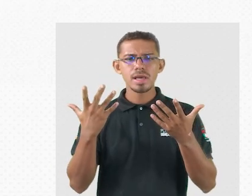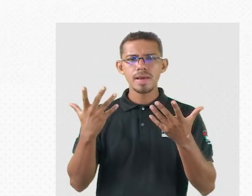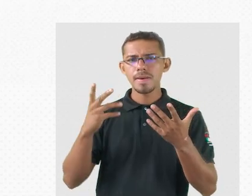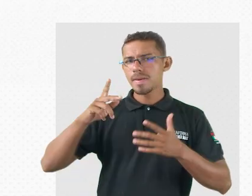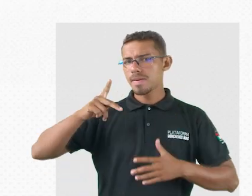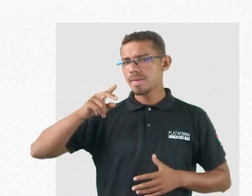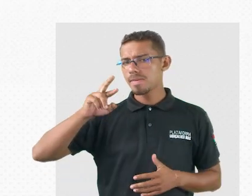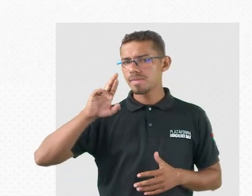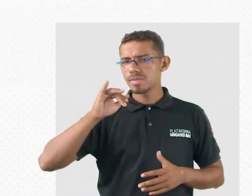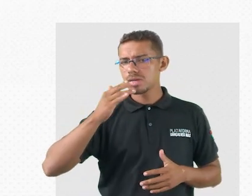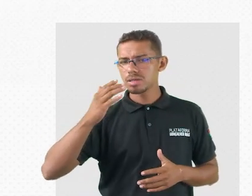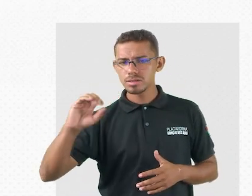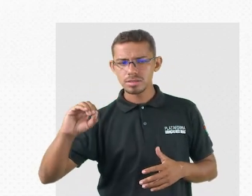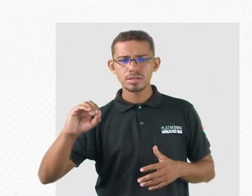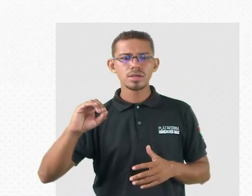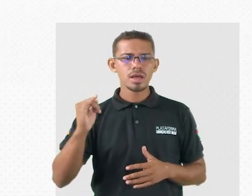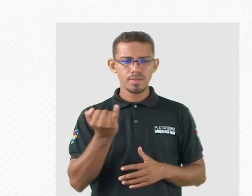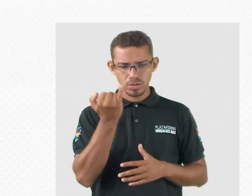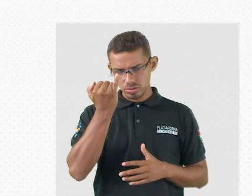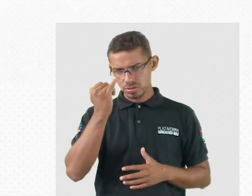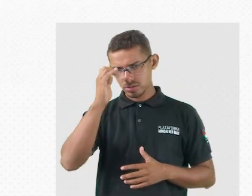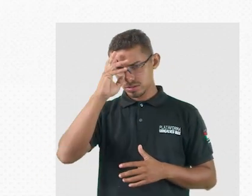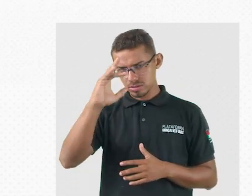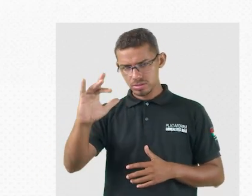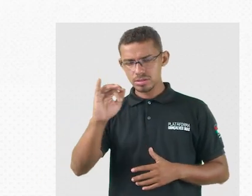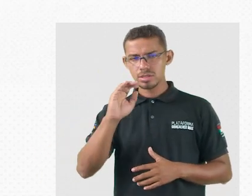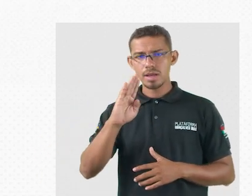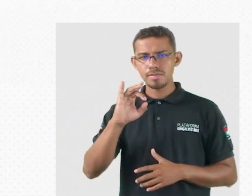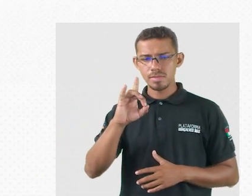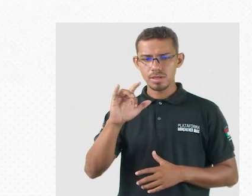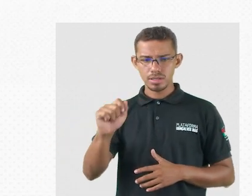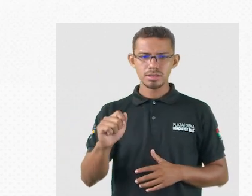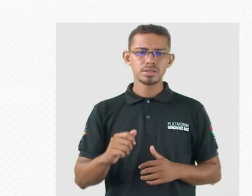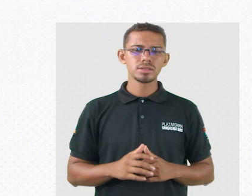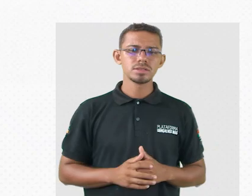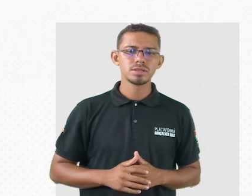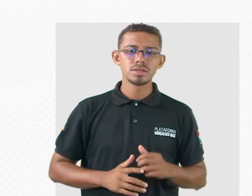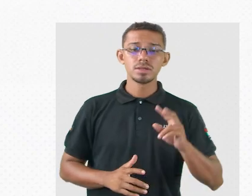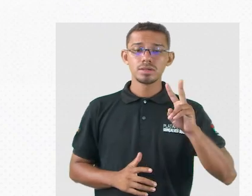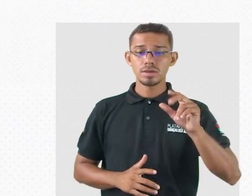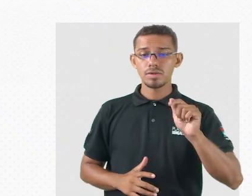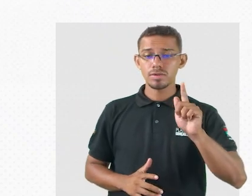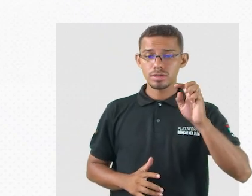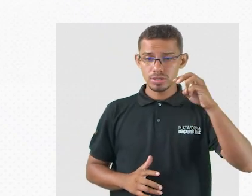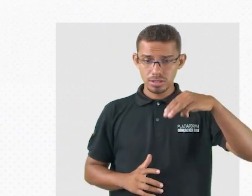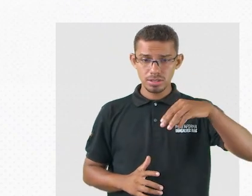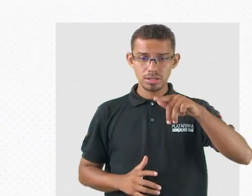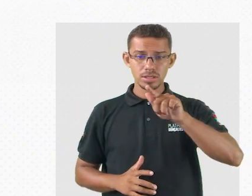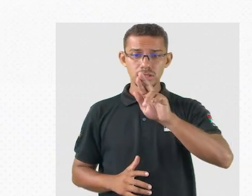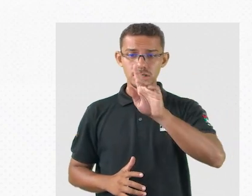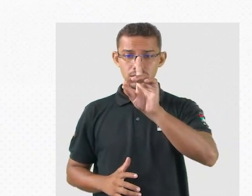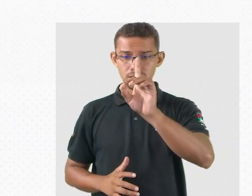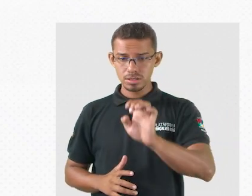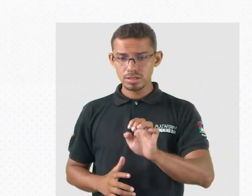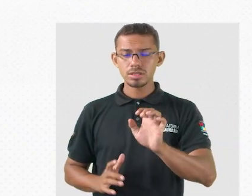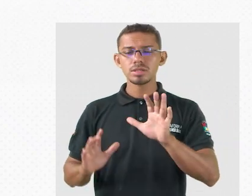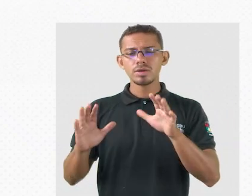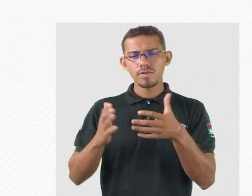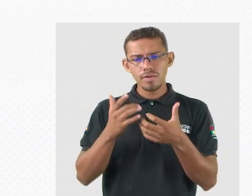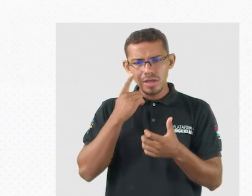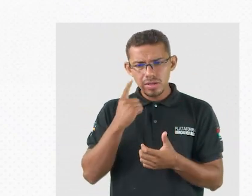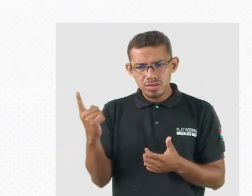Então é importante, né, lá ter um memorial da balaiada nesse sentido. E Vargem Grande também, né? Então vejam que